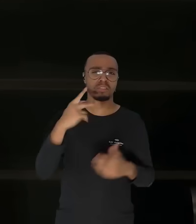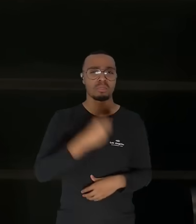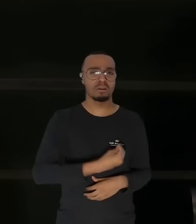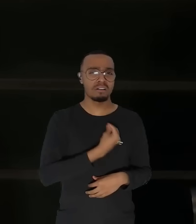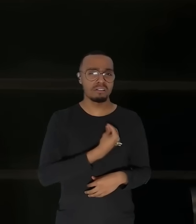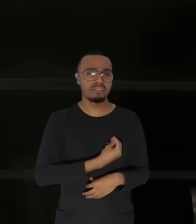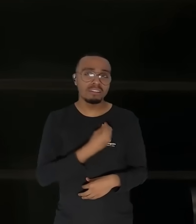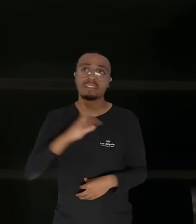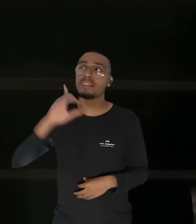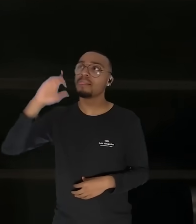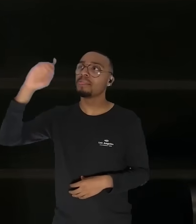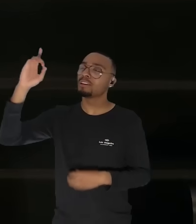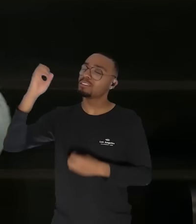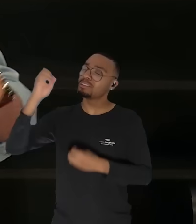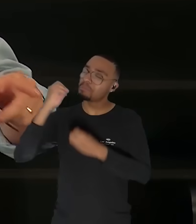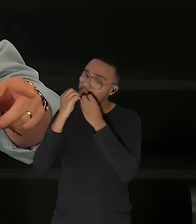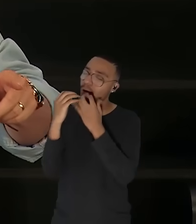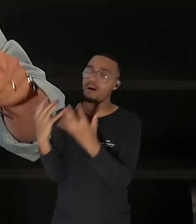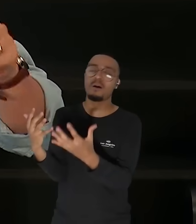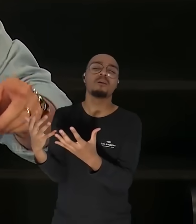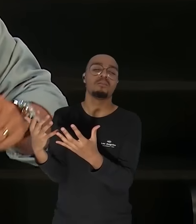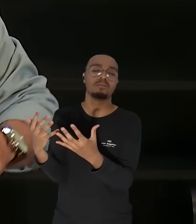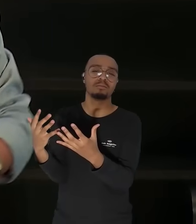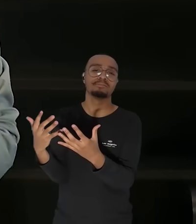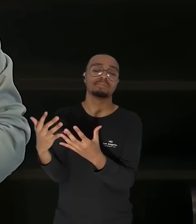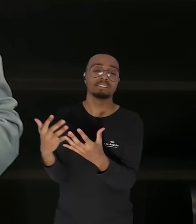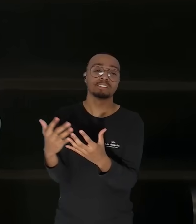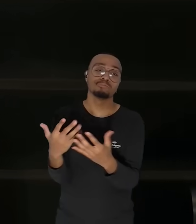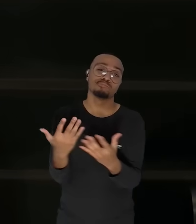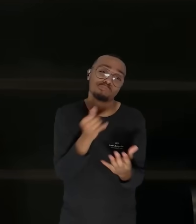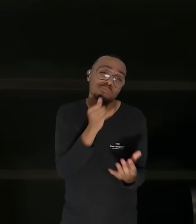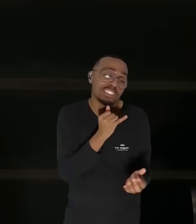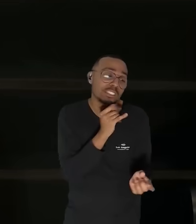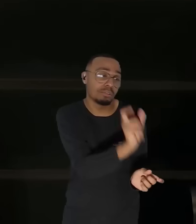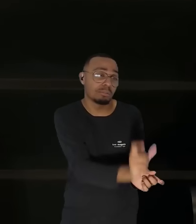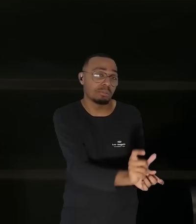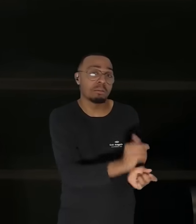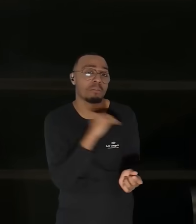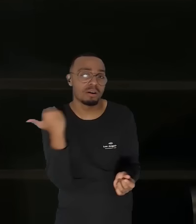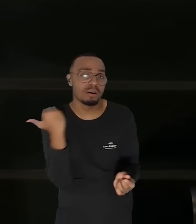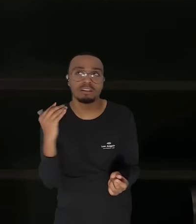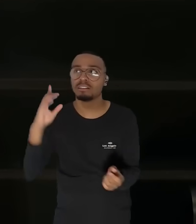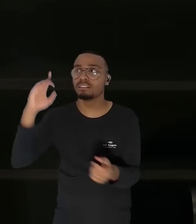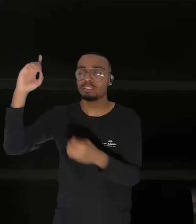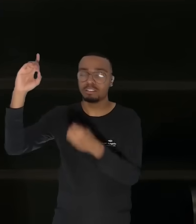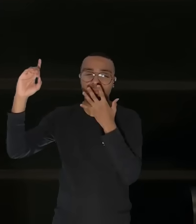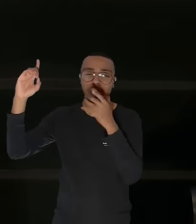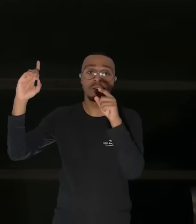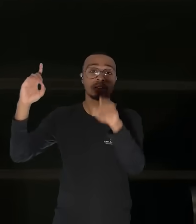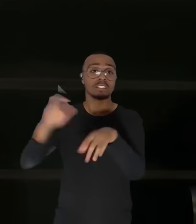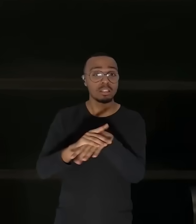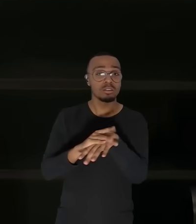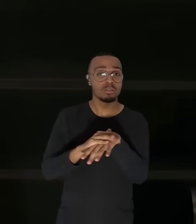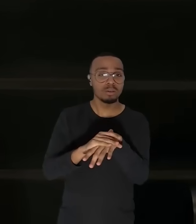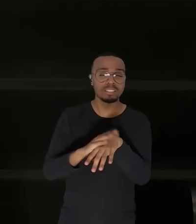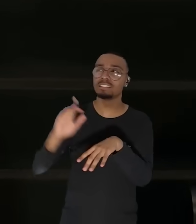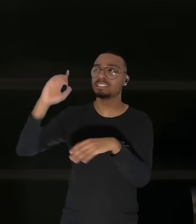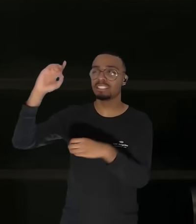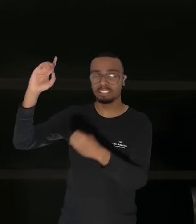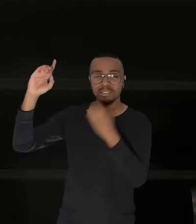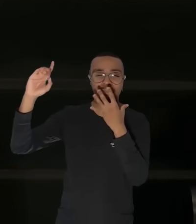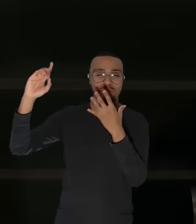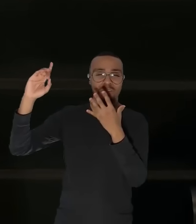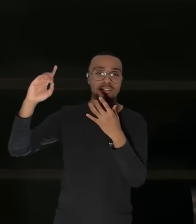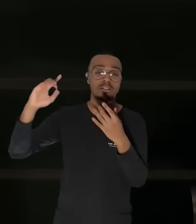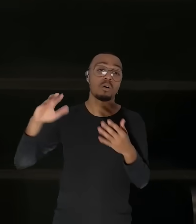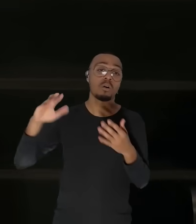bom. Deus é bom. Se morreu alguém, Deus é bom. Se você está doente, Deus é bom. Se você acabou de estar